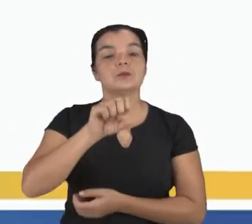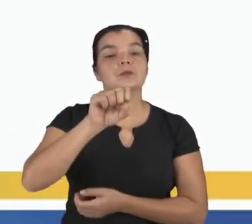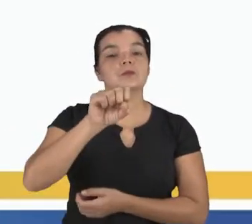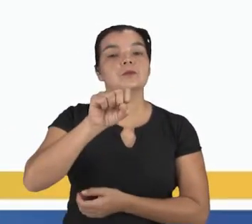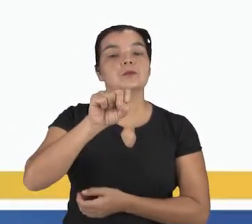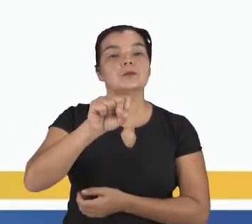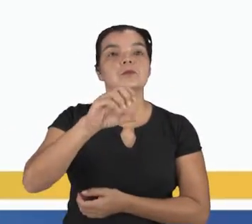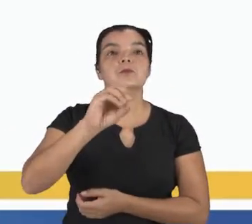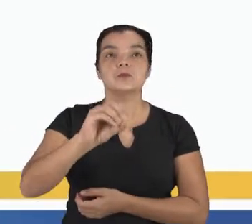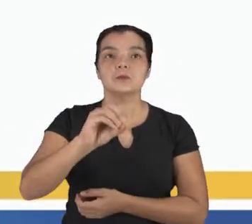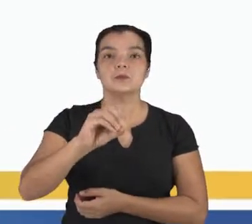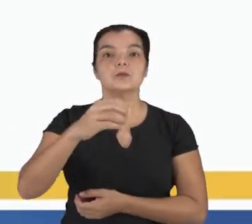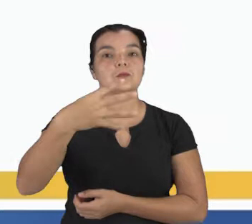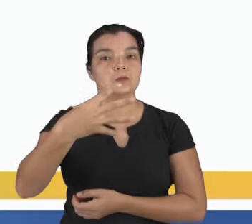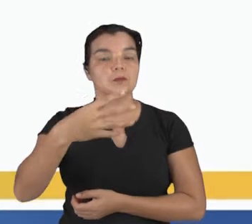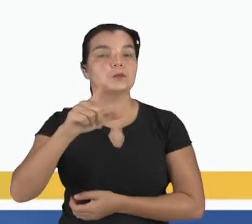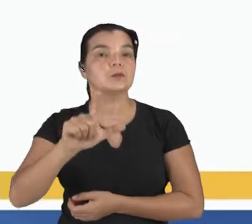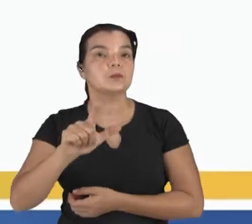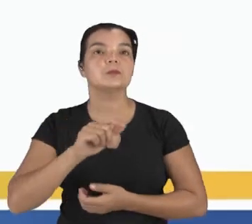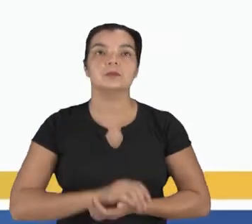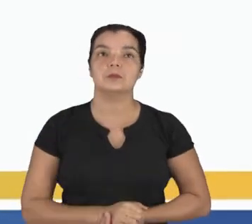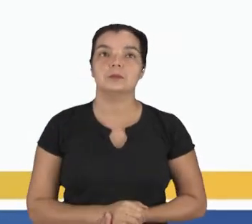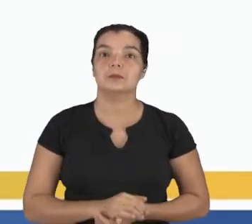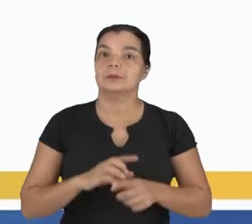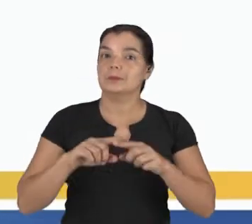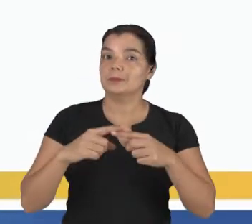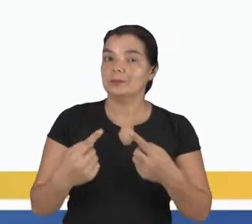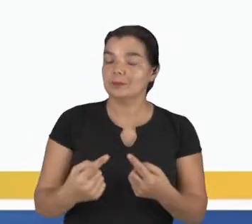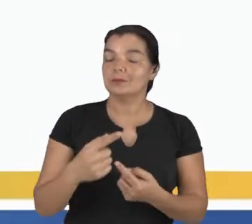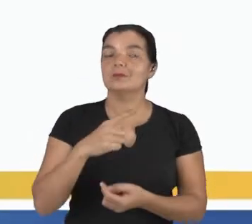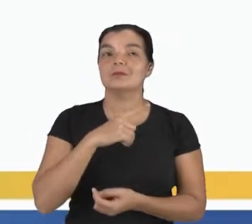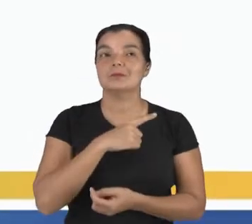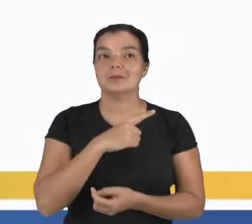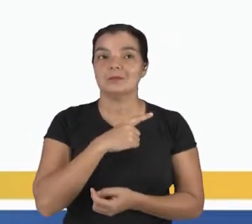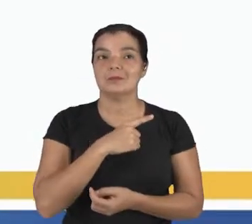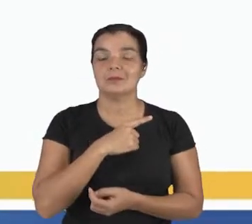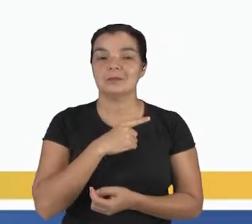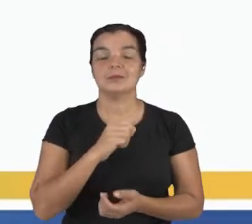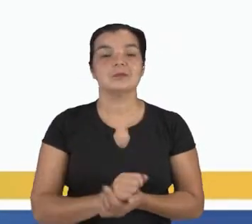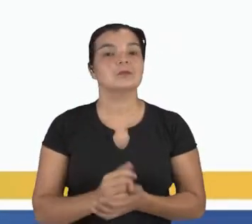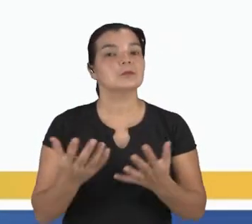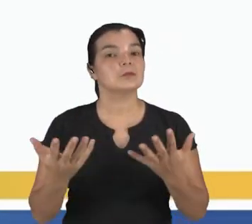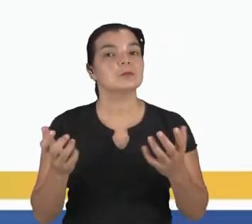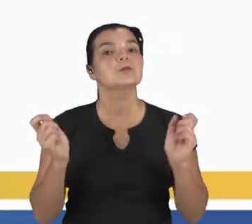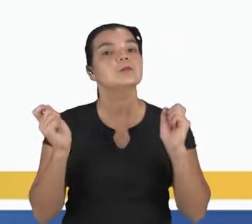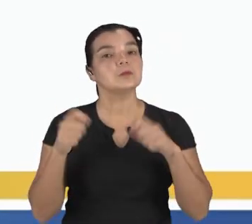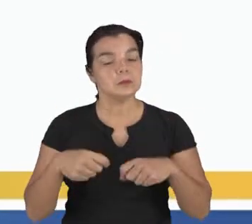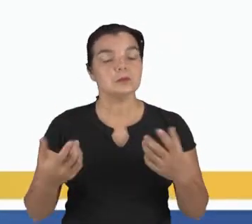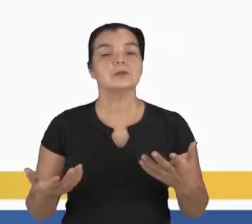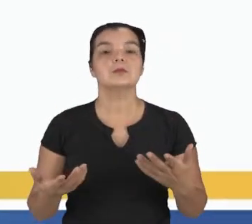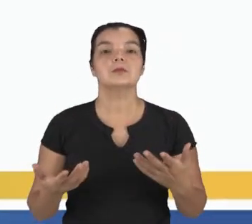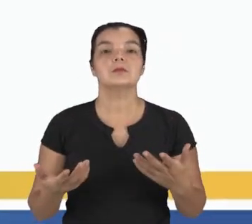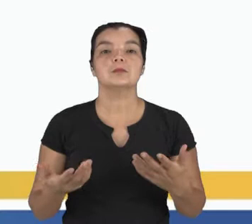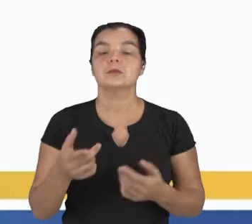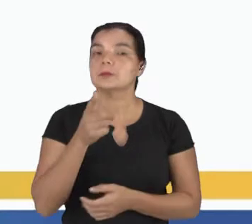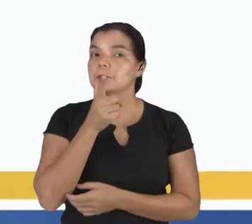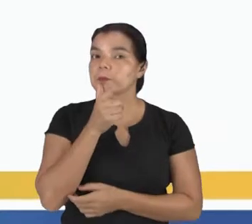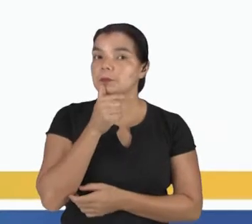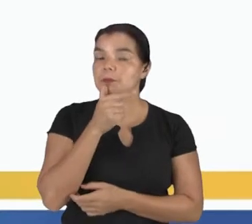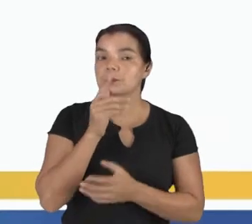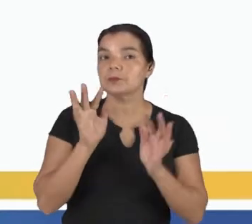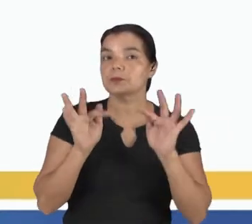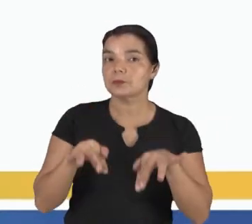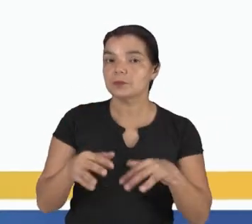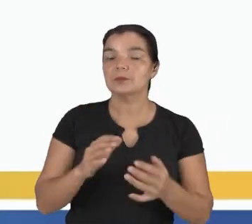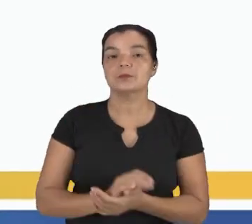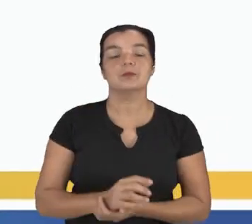baldes de 4 litros. Mas aí nós vamos ter a mesma capacidade, tá? De água lá no